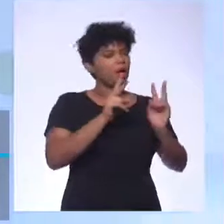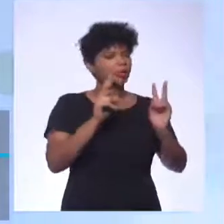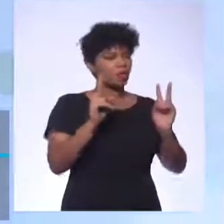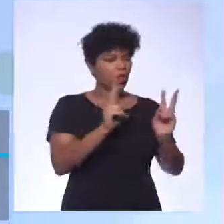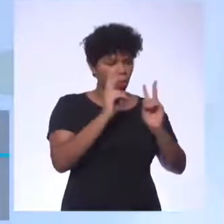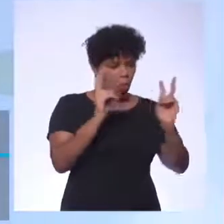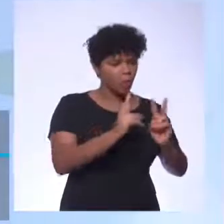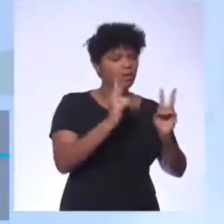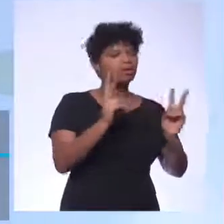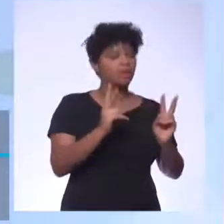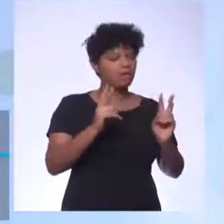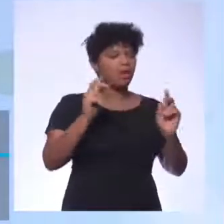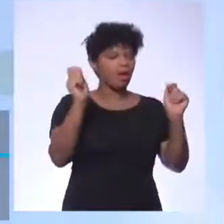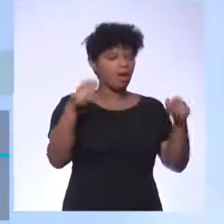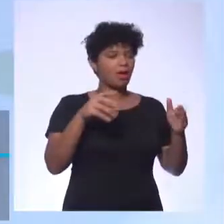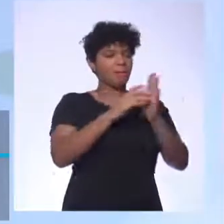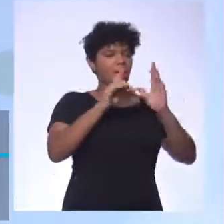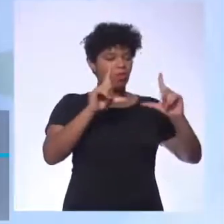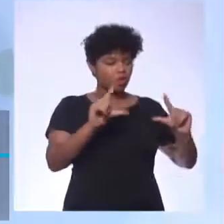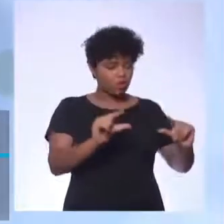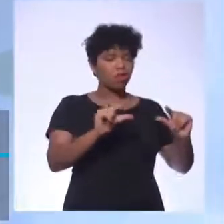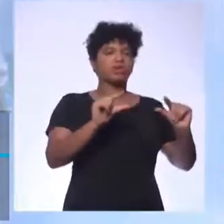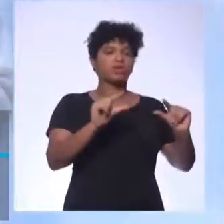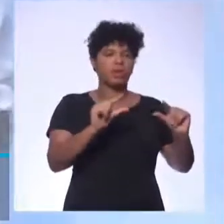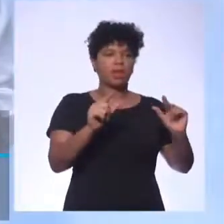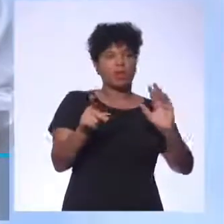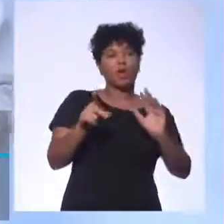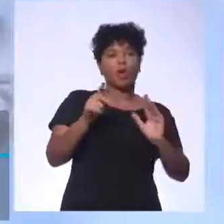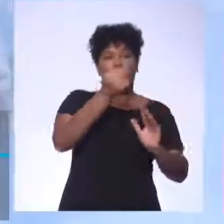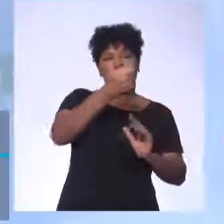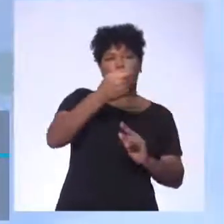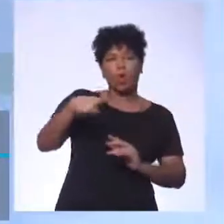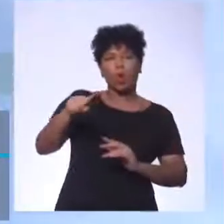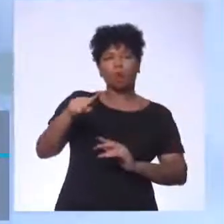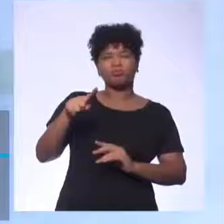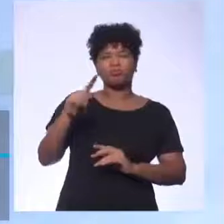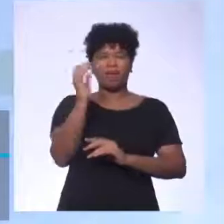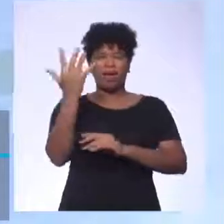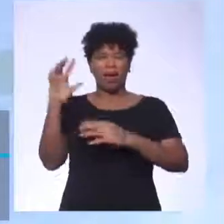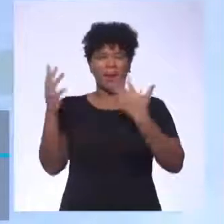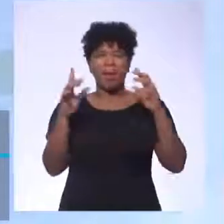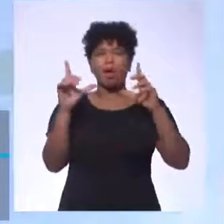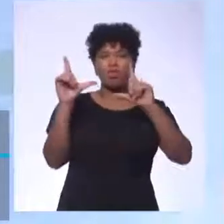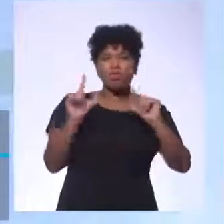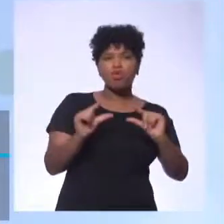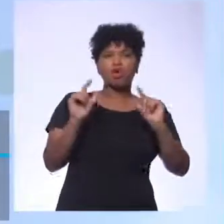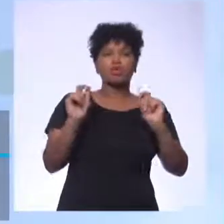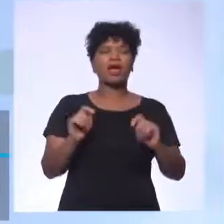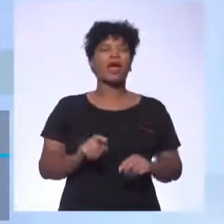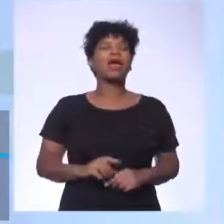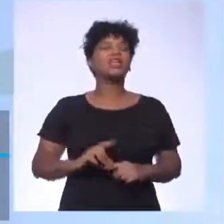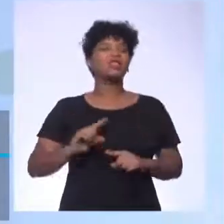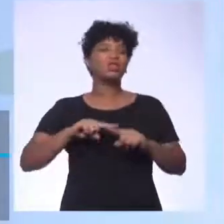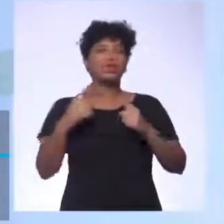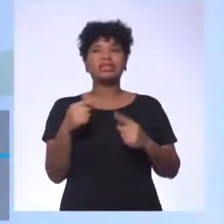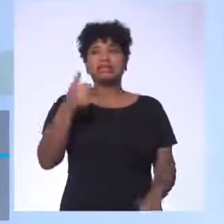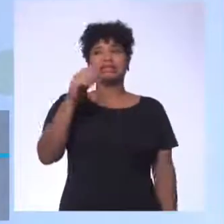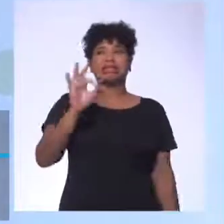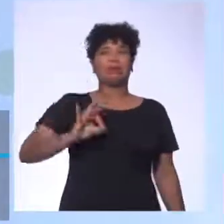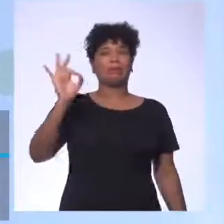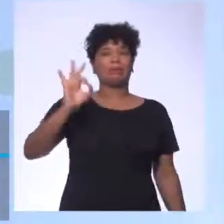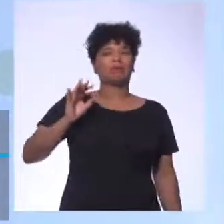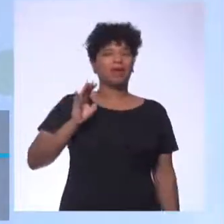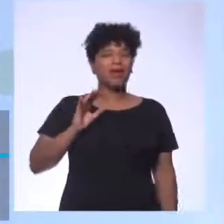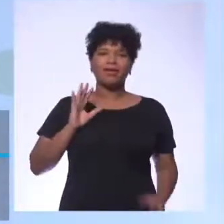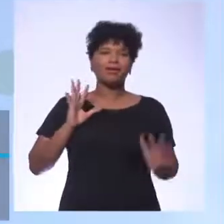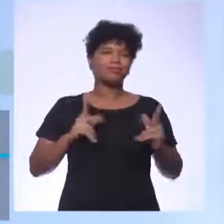que causa menos impacto, né? Infelizmente nós não vamos encontrar ainda energia que não cause impacto nenhum. Aí você